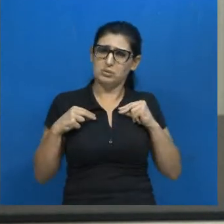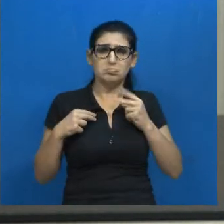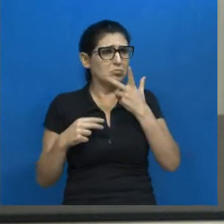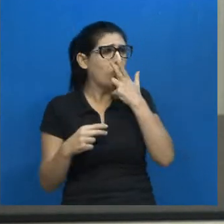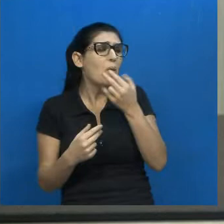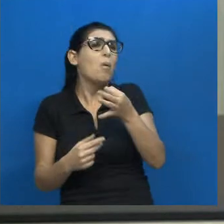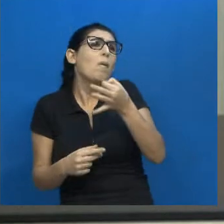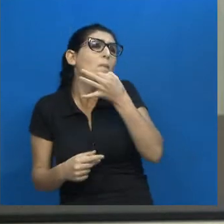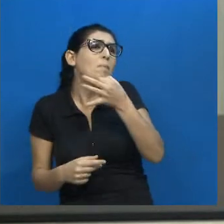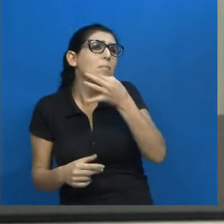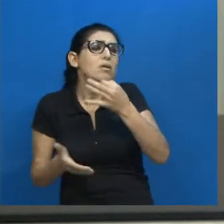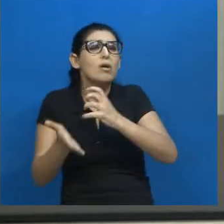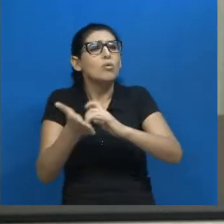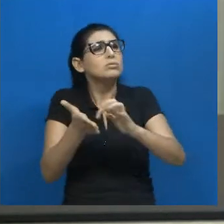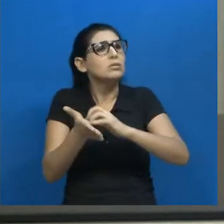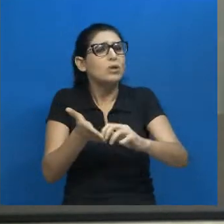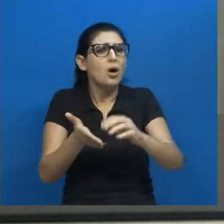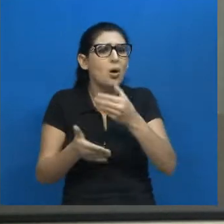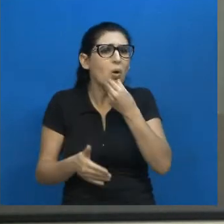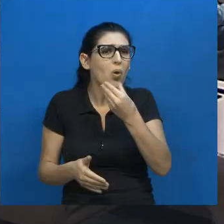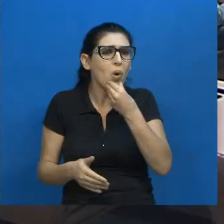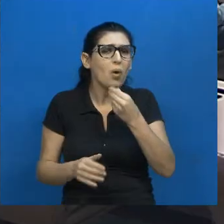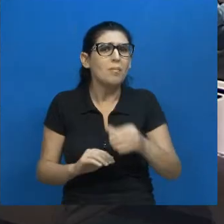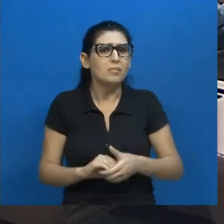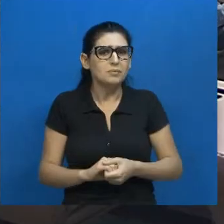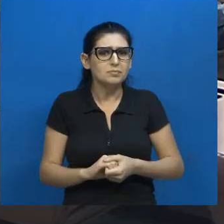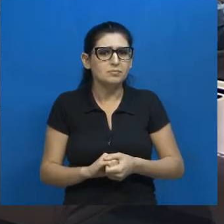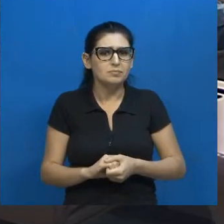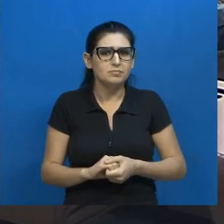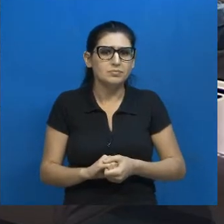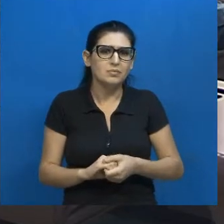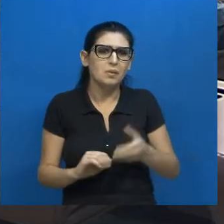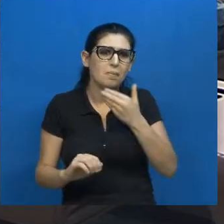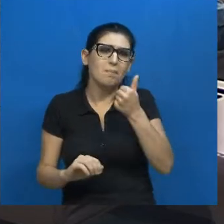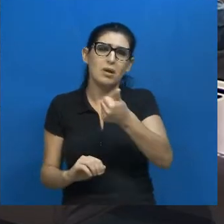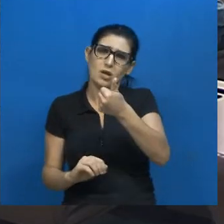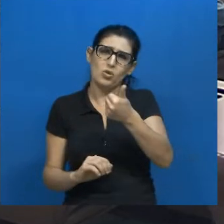secretário entende. Nós já vamos apresentar uma nova data de uma